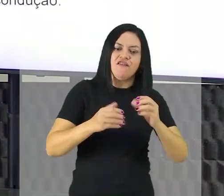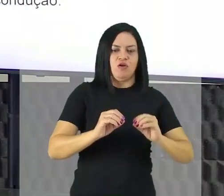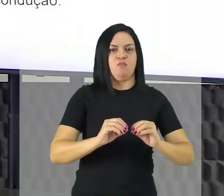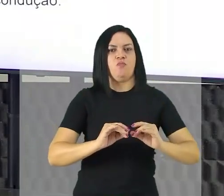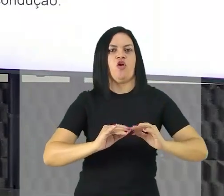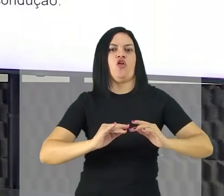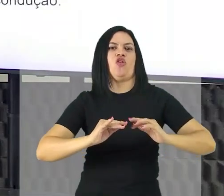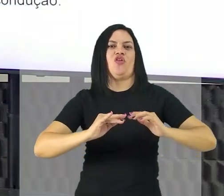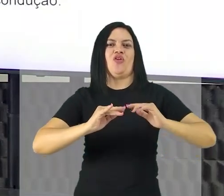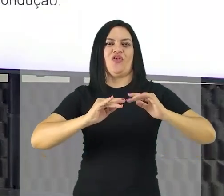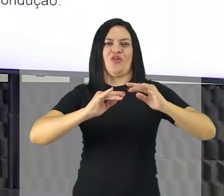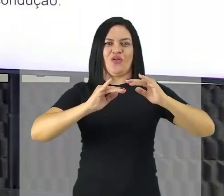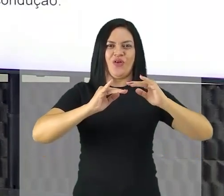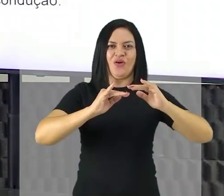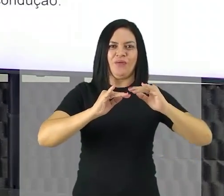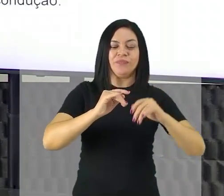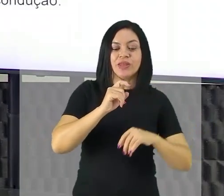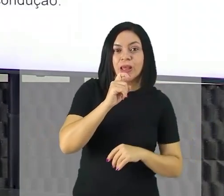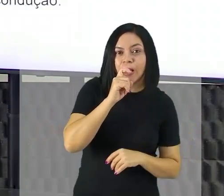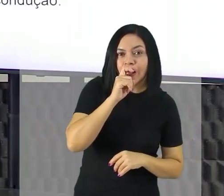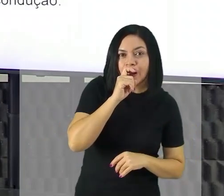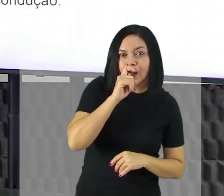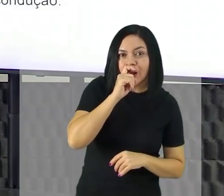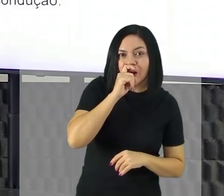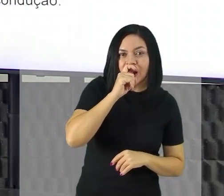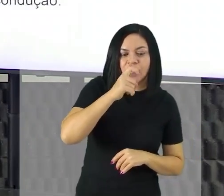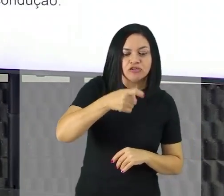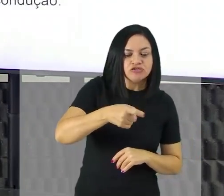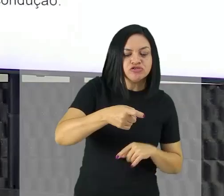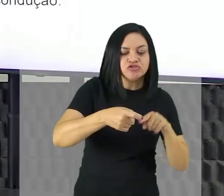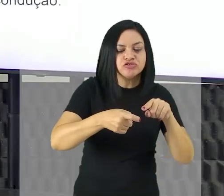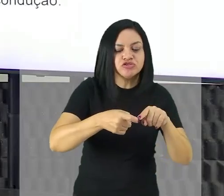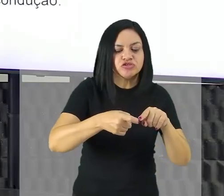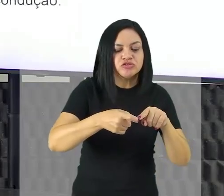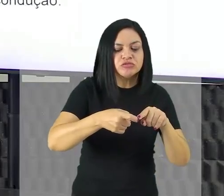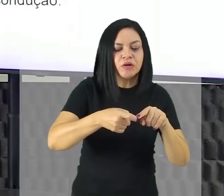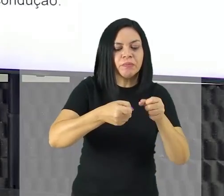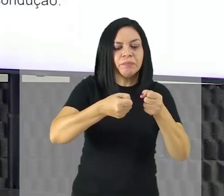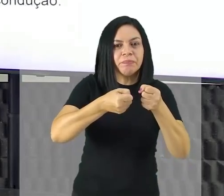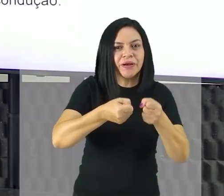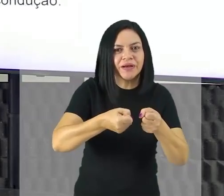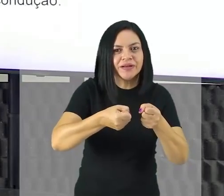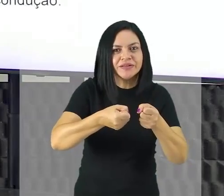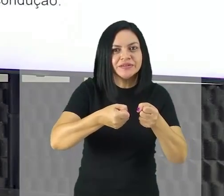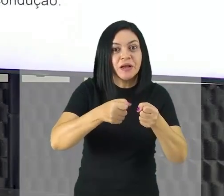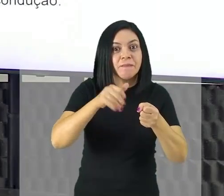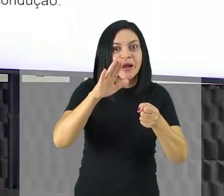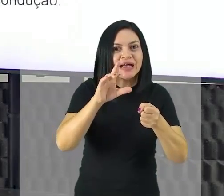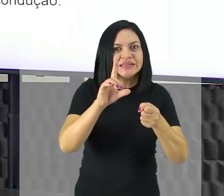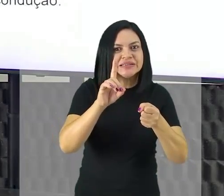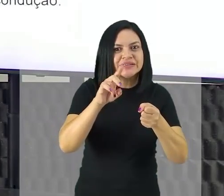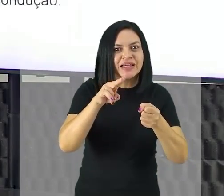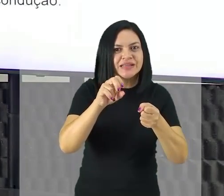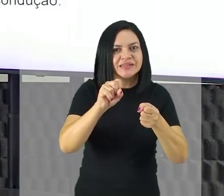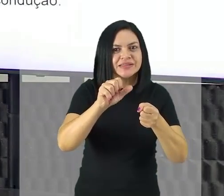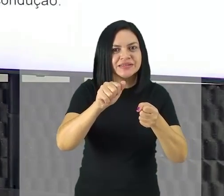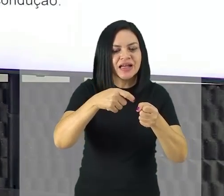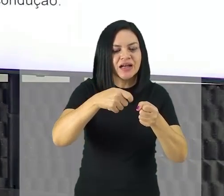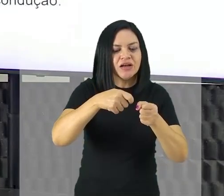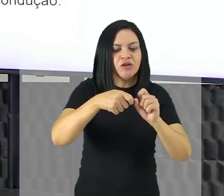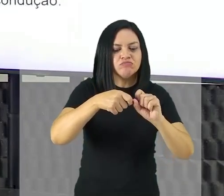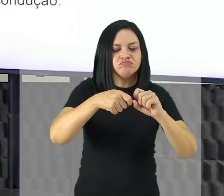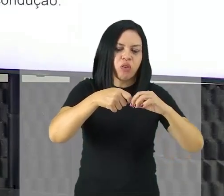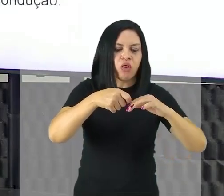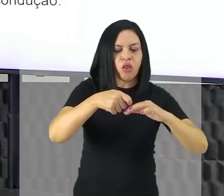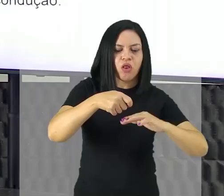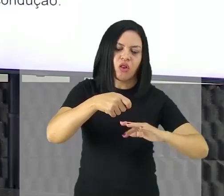a mais geladinha que está lá em cima, mais pesada, que na verdade é mais densa, desce